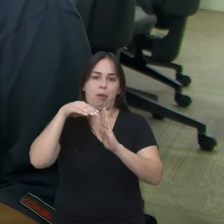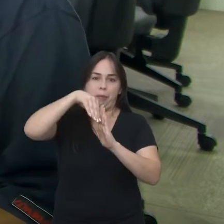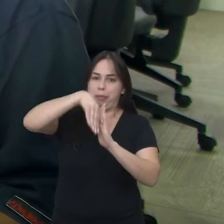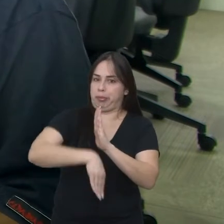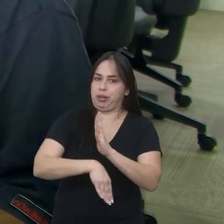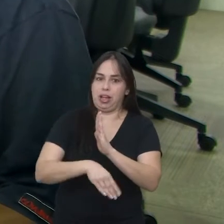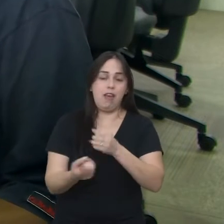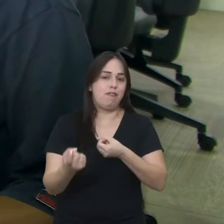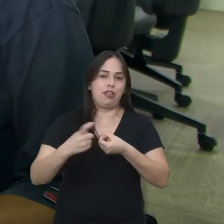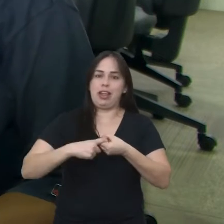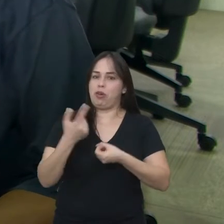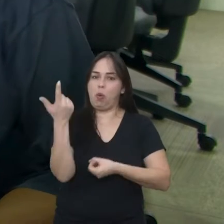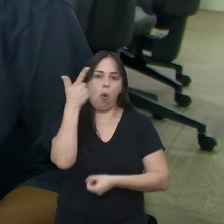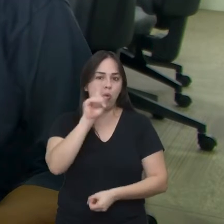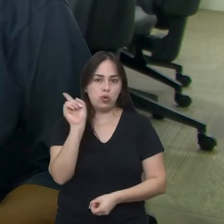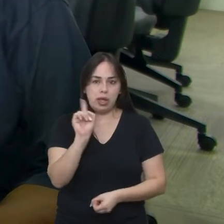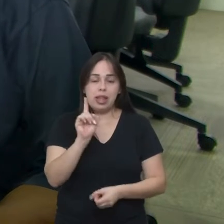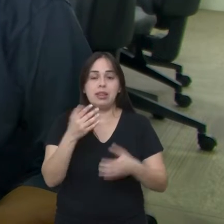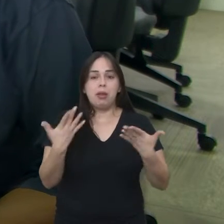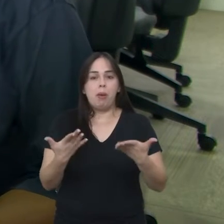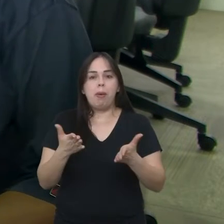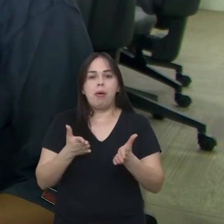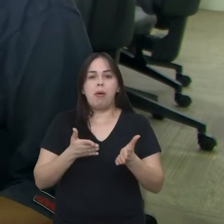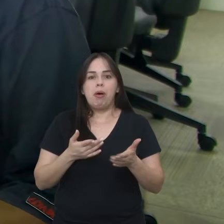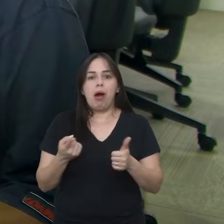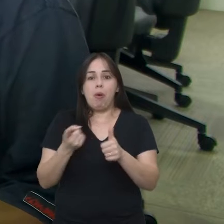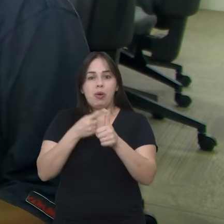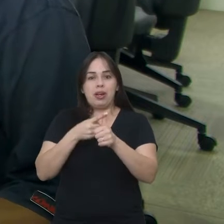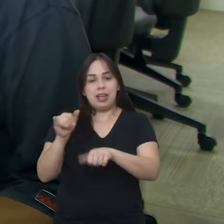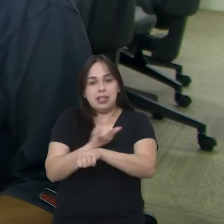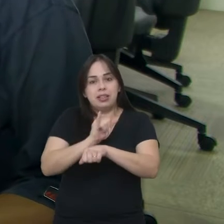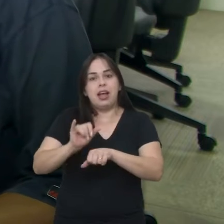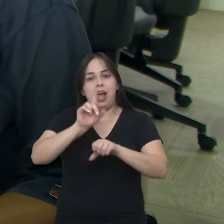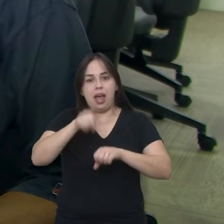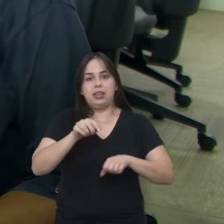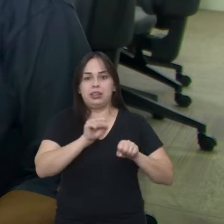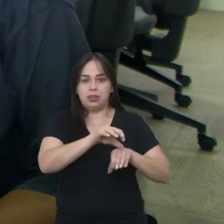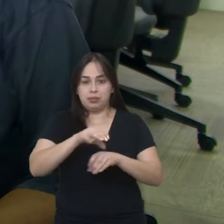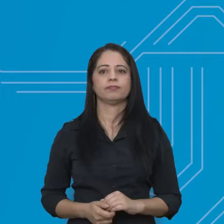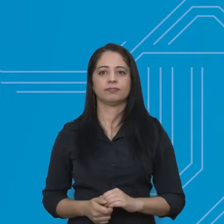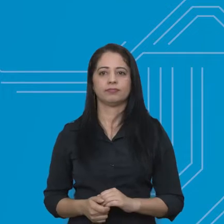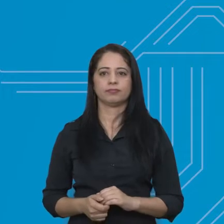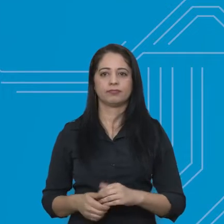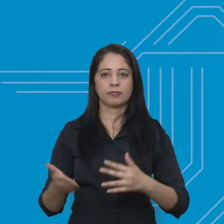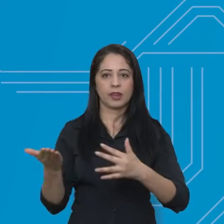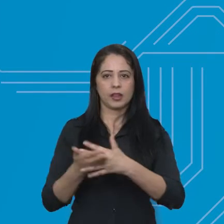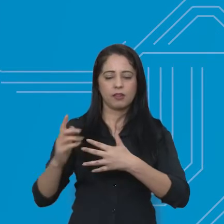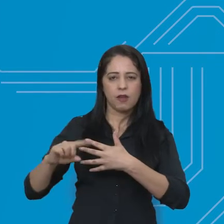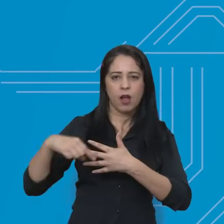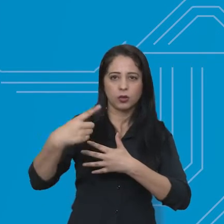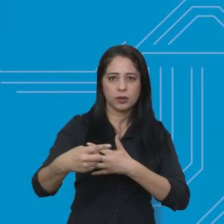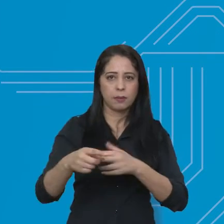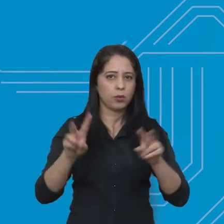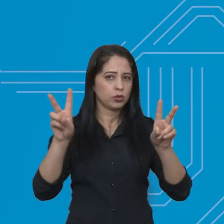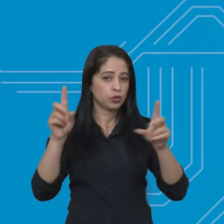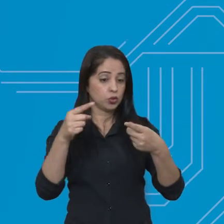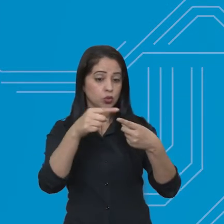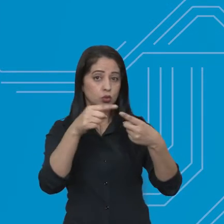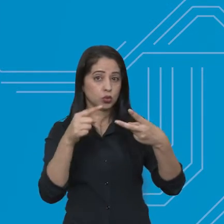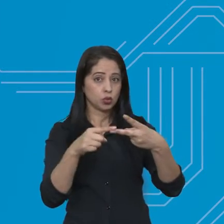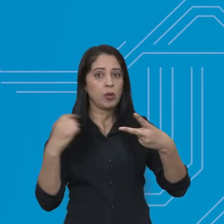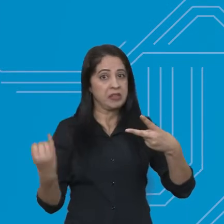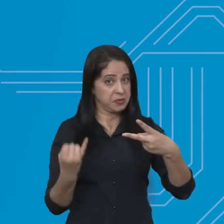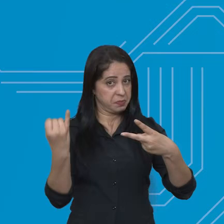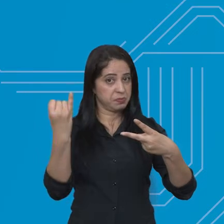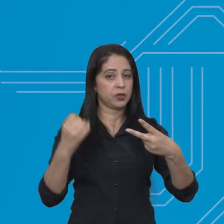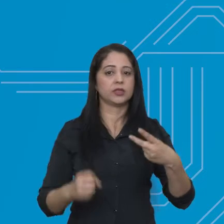que todo mundo vai cair nele e não vai ter mais volta. E o único caminho é a educação para sair dele. E no próximo bloco a gente vai tratar